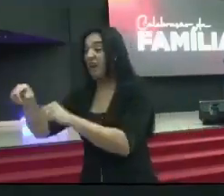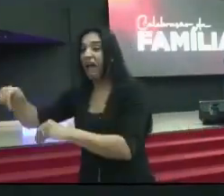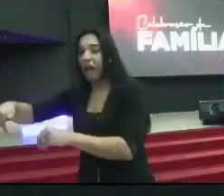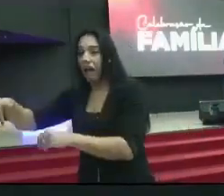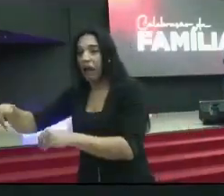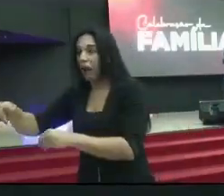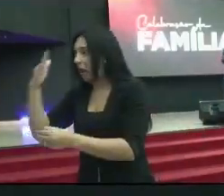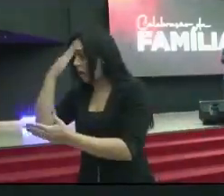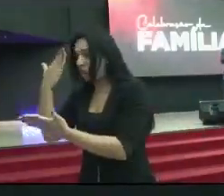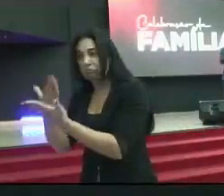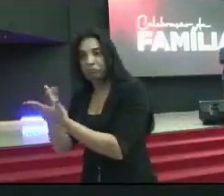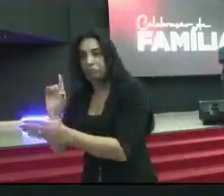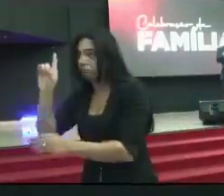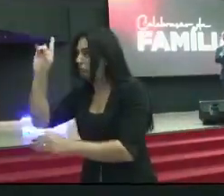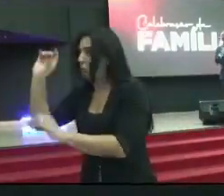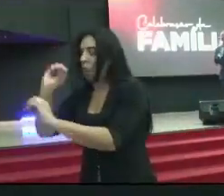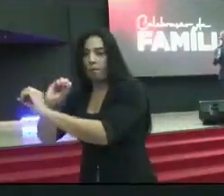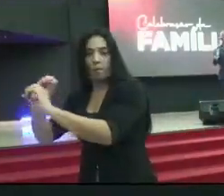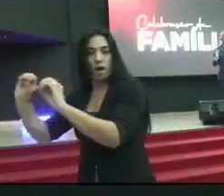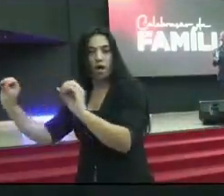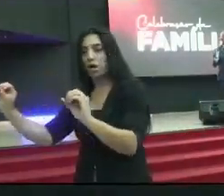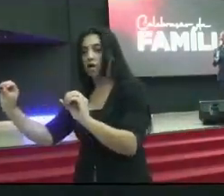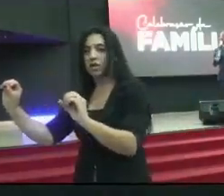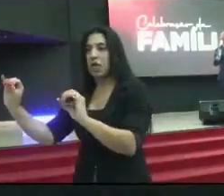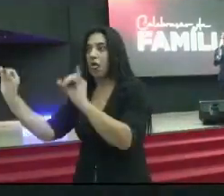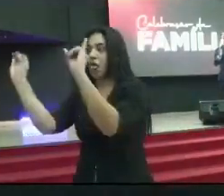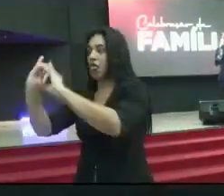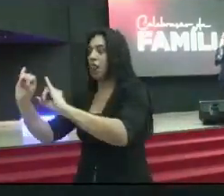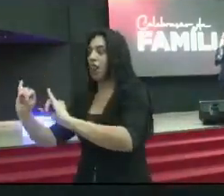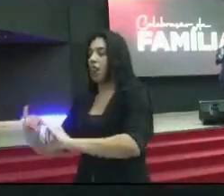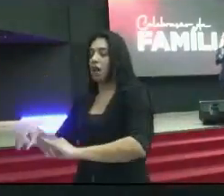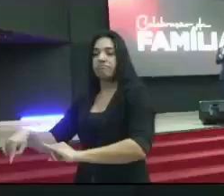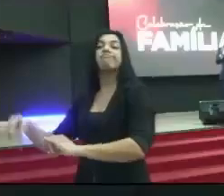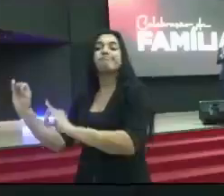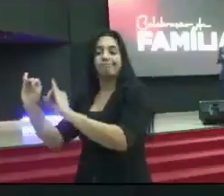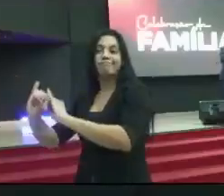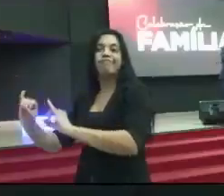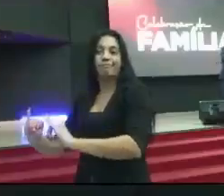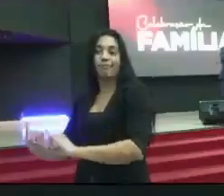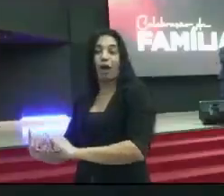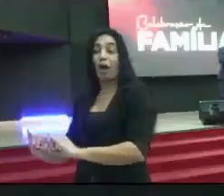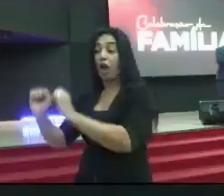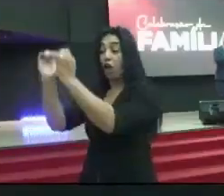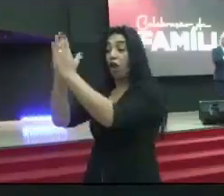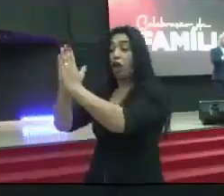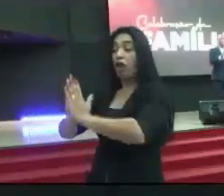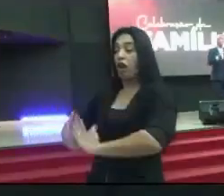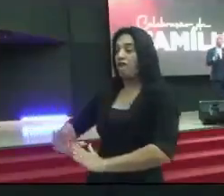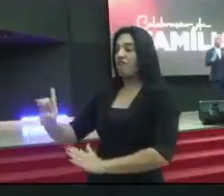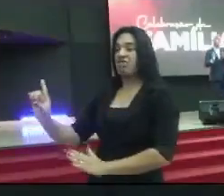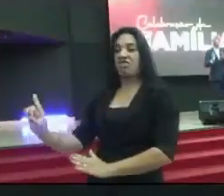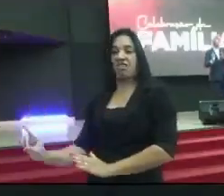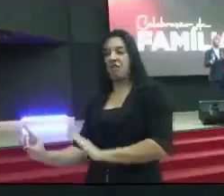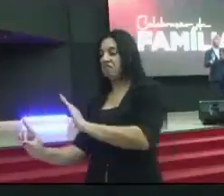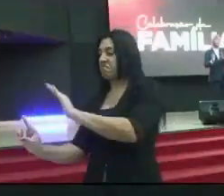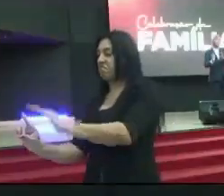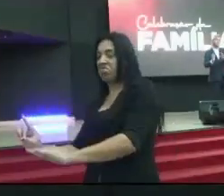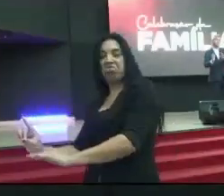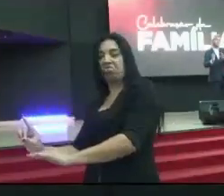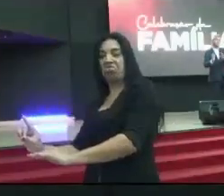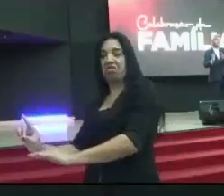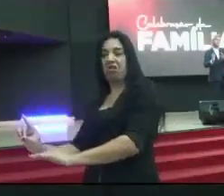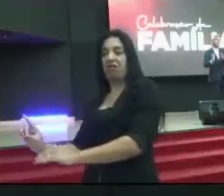pagã, era uma terra idólatra. Eles adoravam o deus